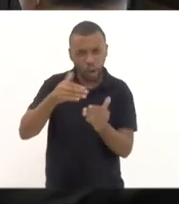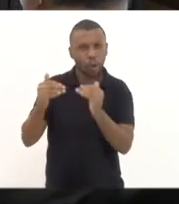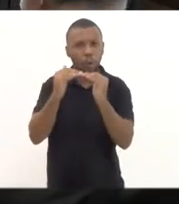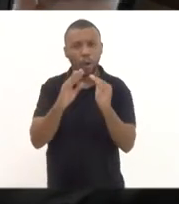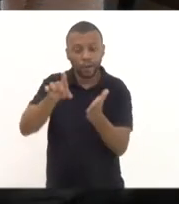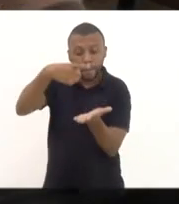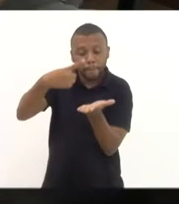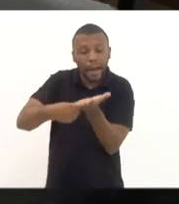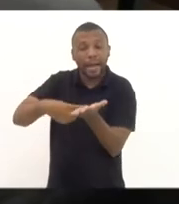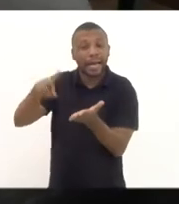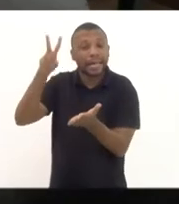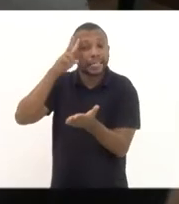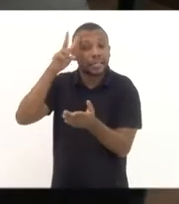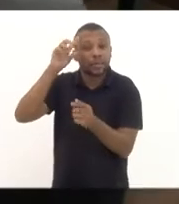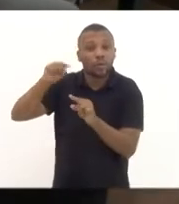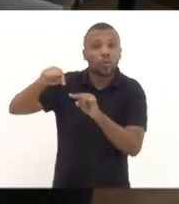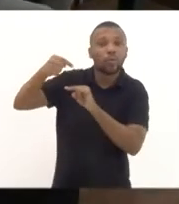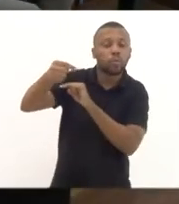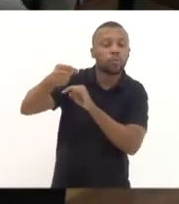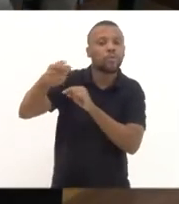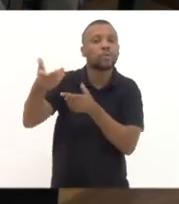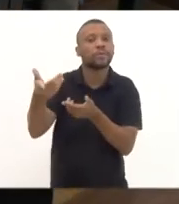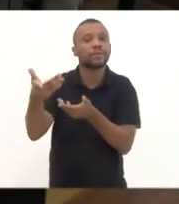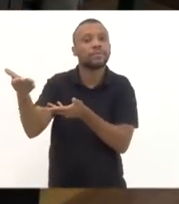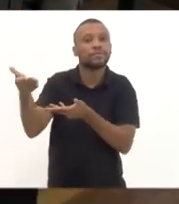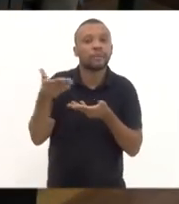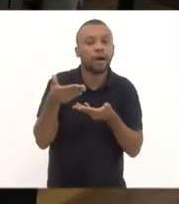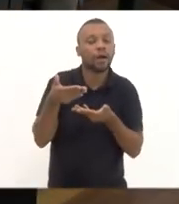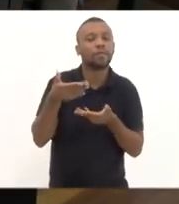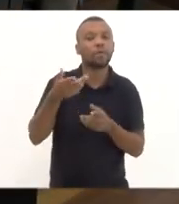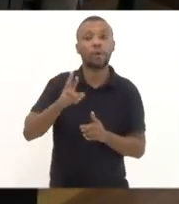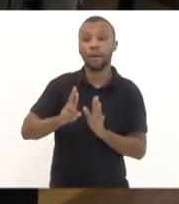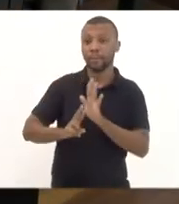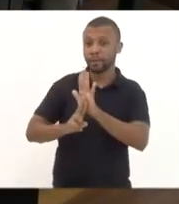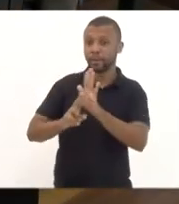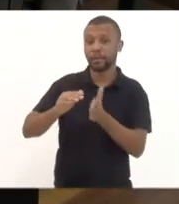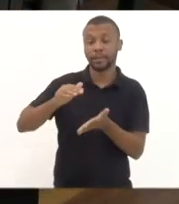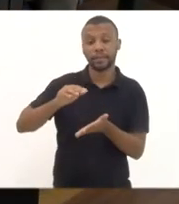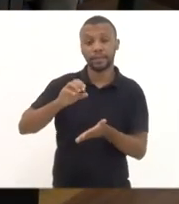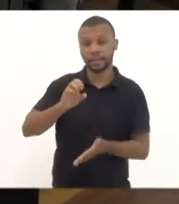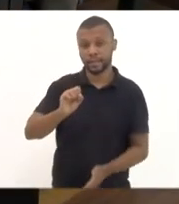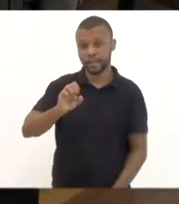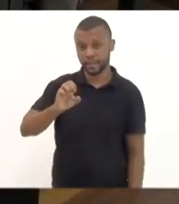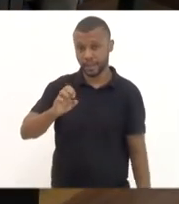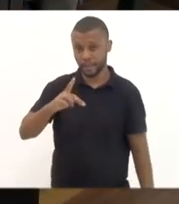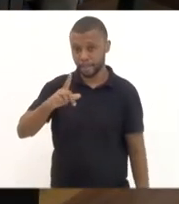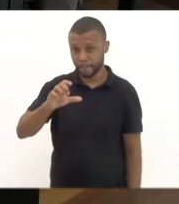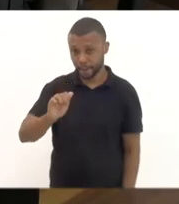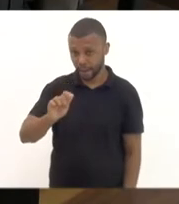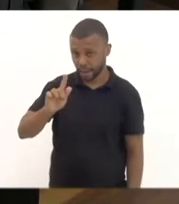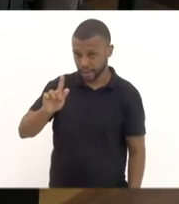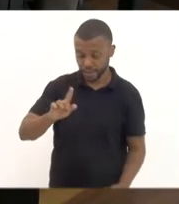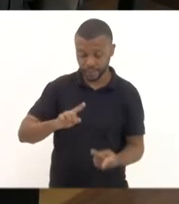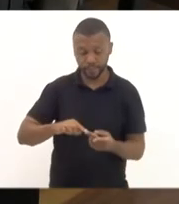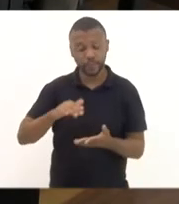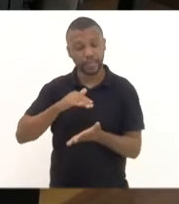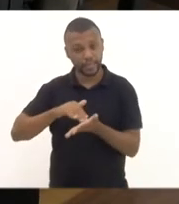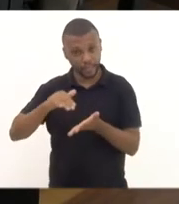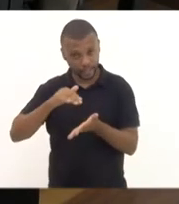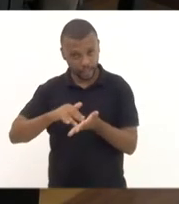que fosse ouvido o representante da secretaria de planejamento Secretaria de Fazenda